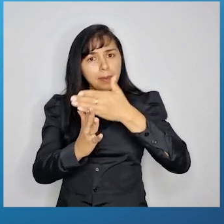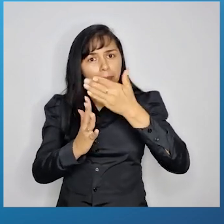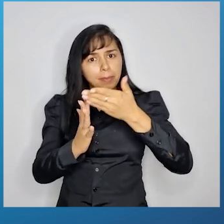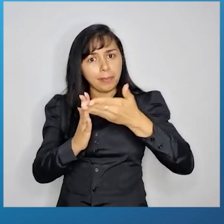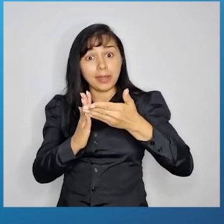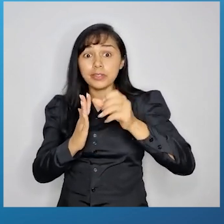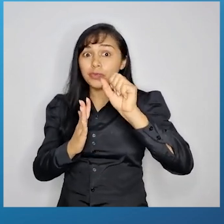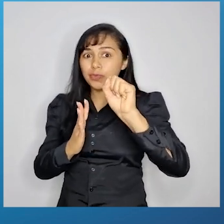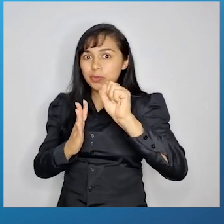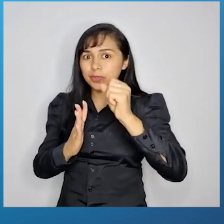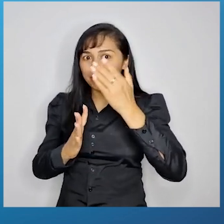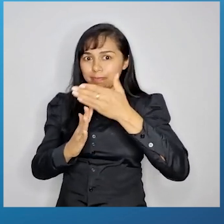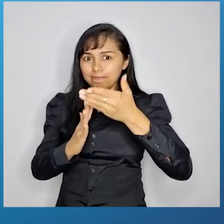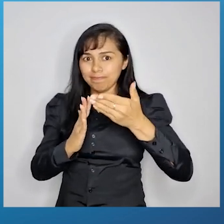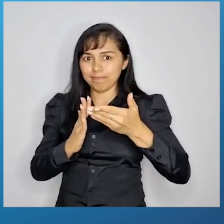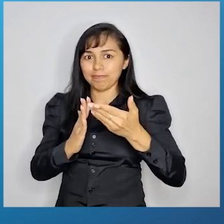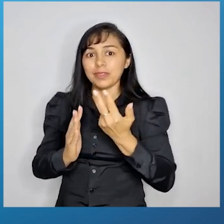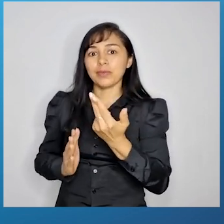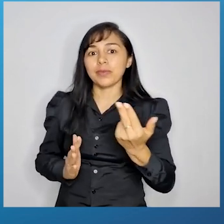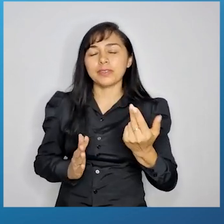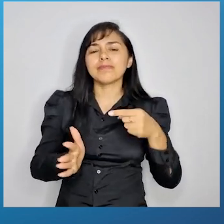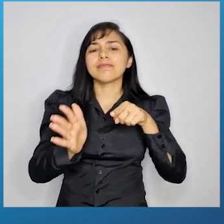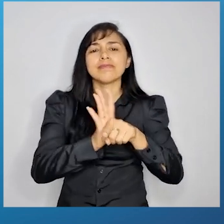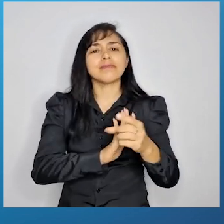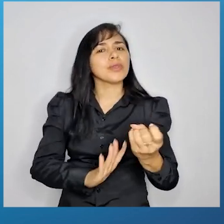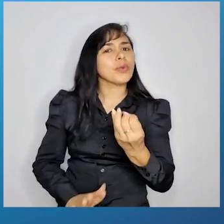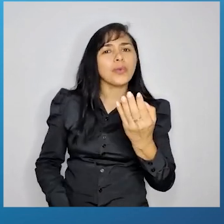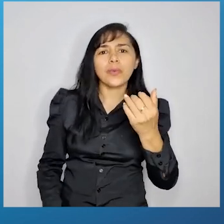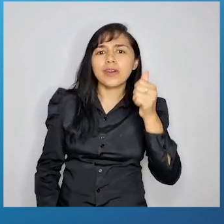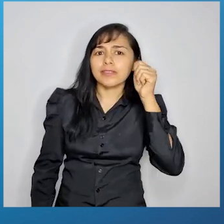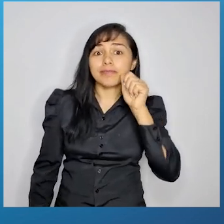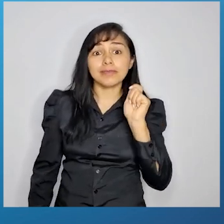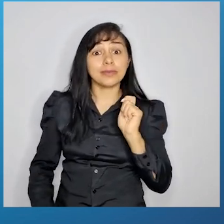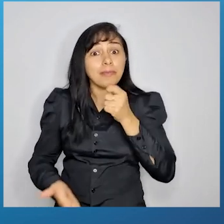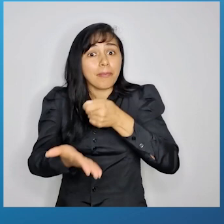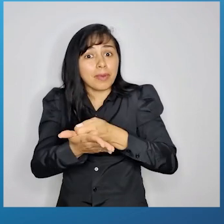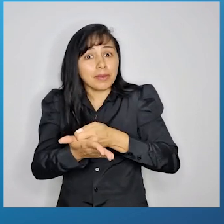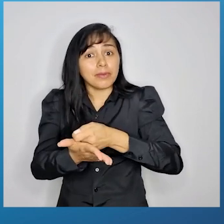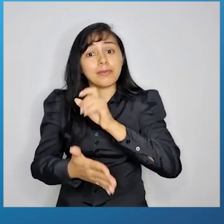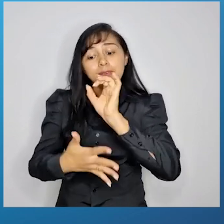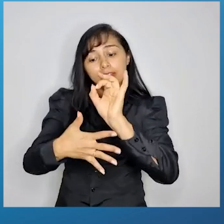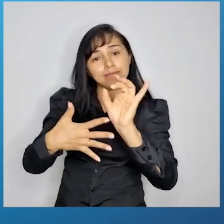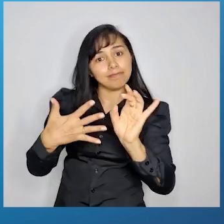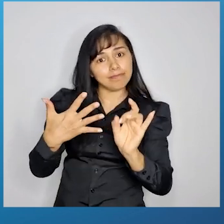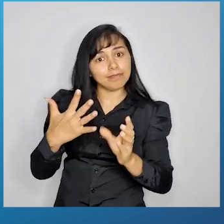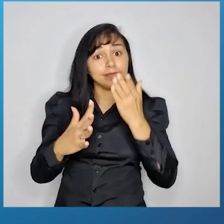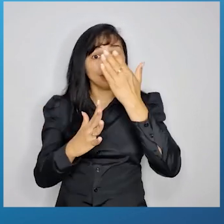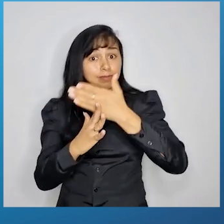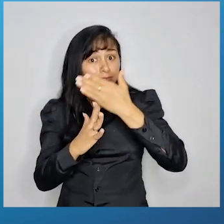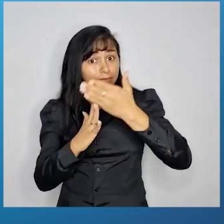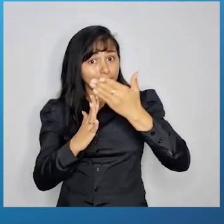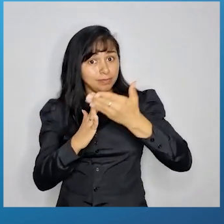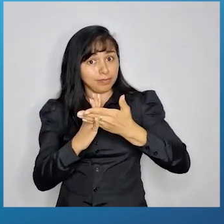cada prestação? Então, observem que nós temos um valor aqui, que é